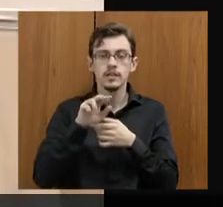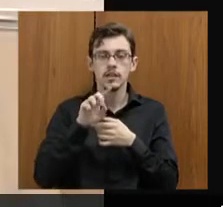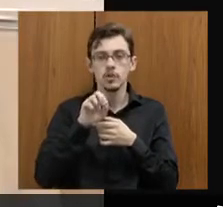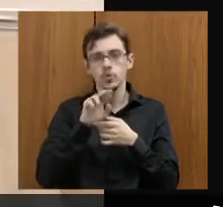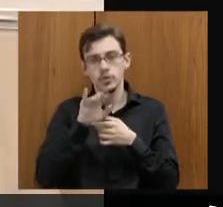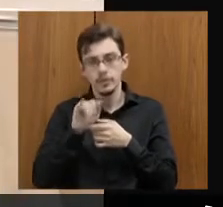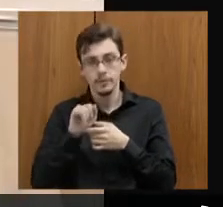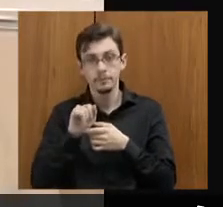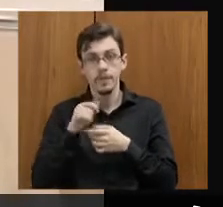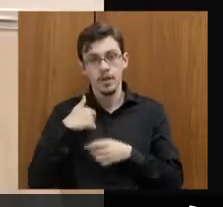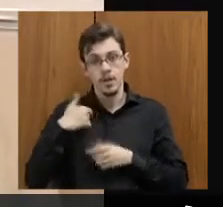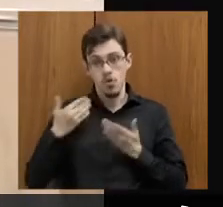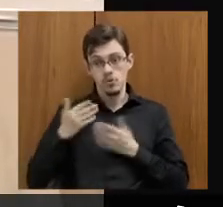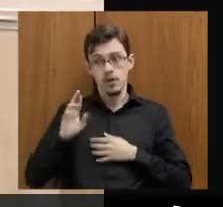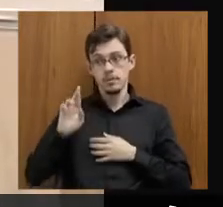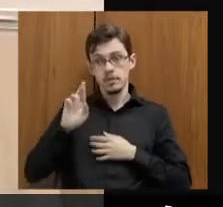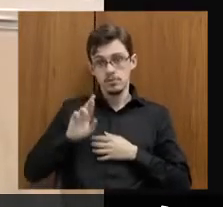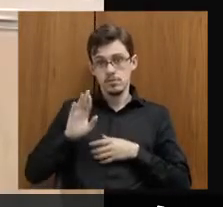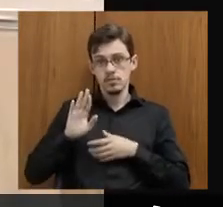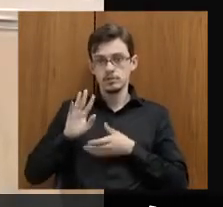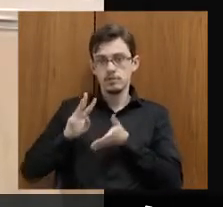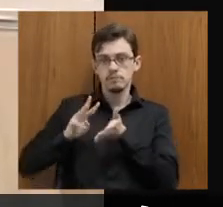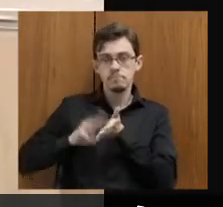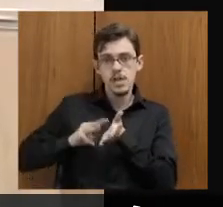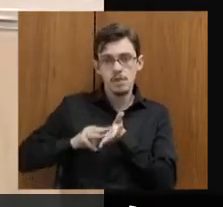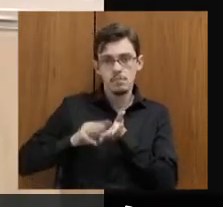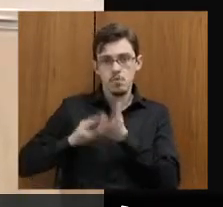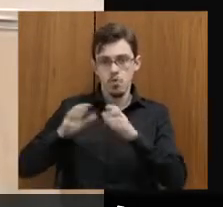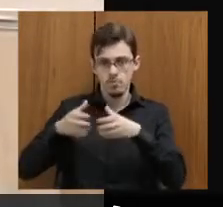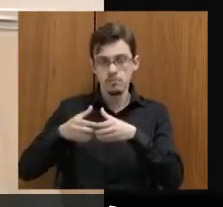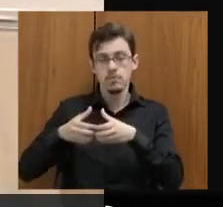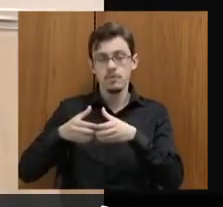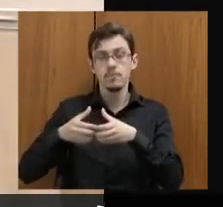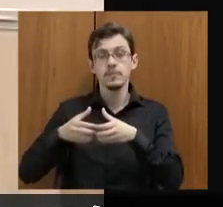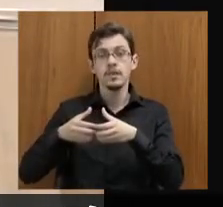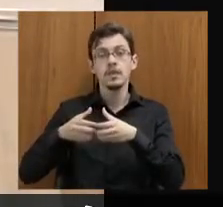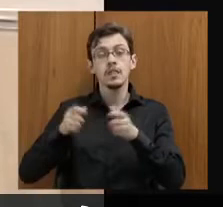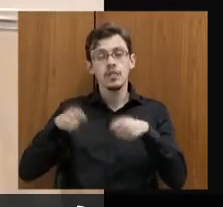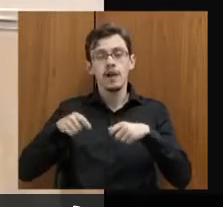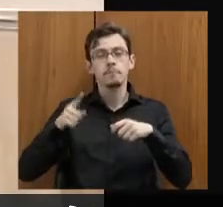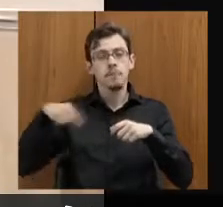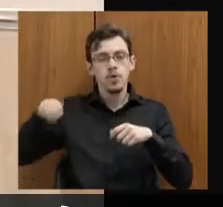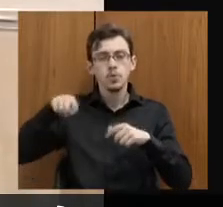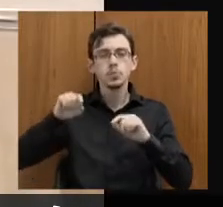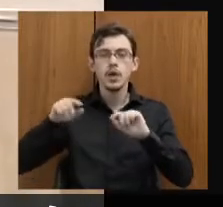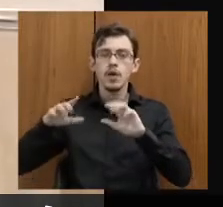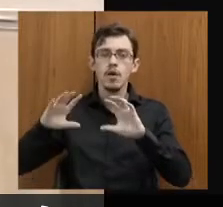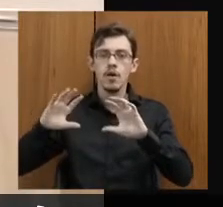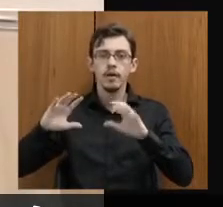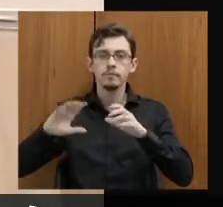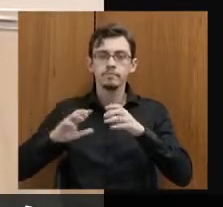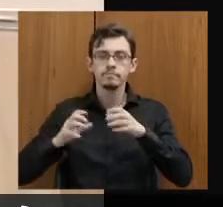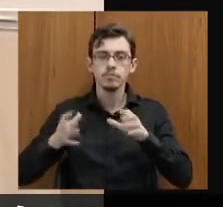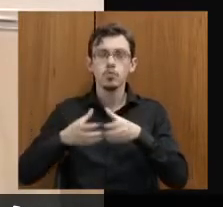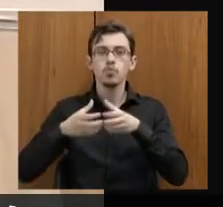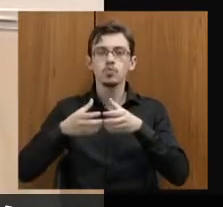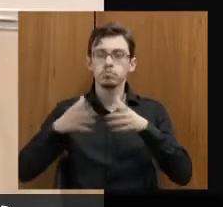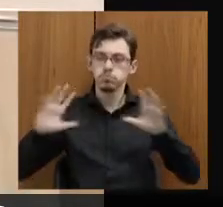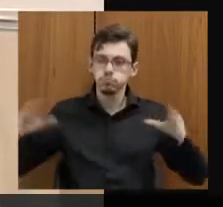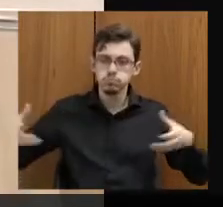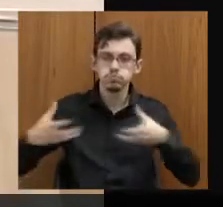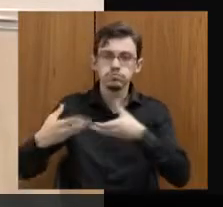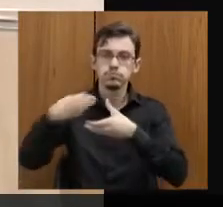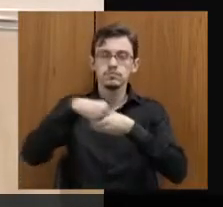né e a gente acredita que será uma construção conjunta e que poderá essa